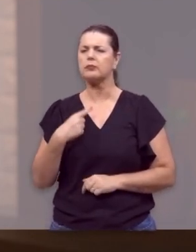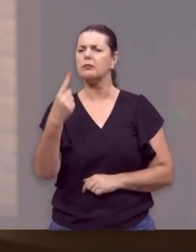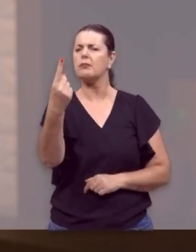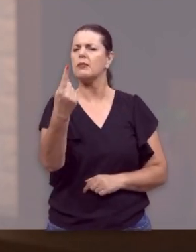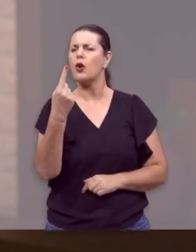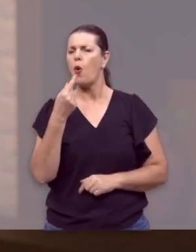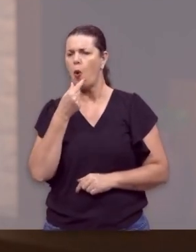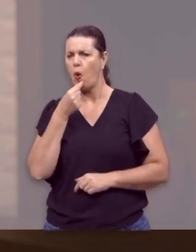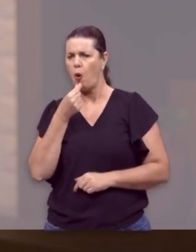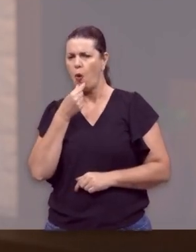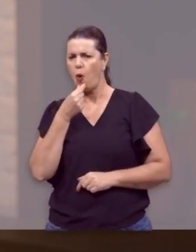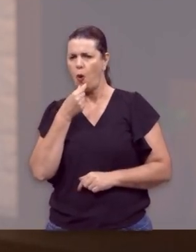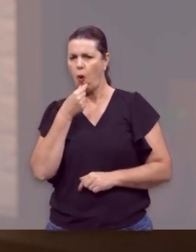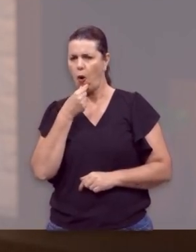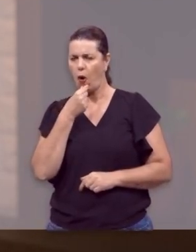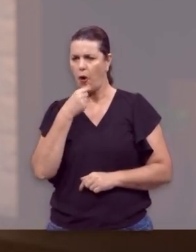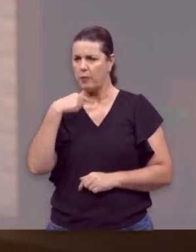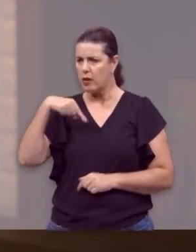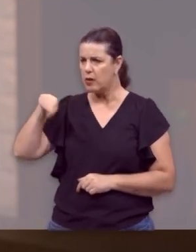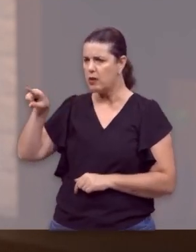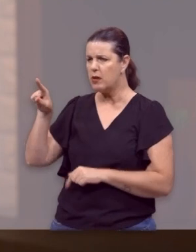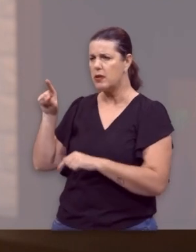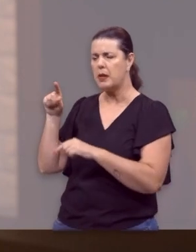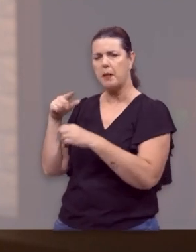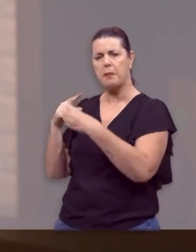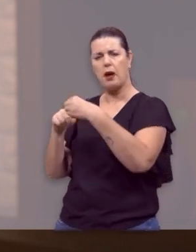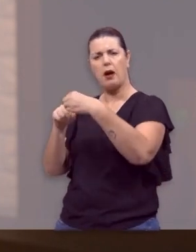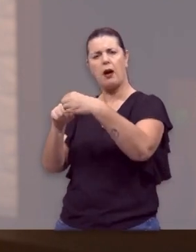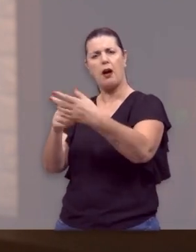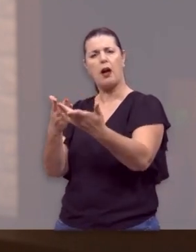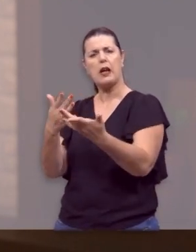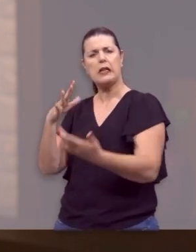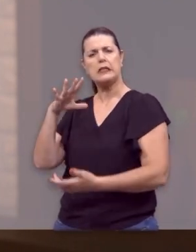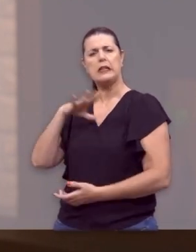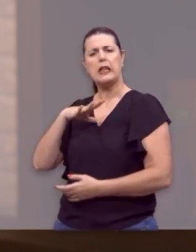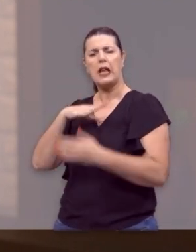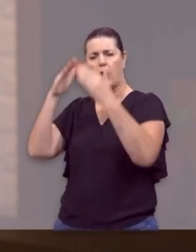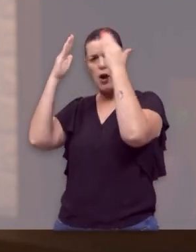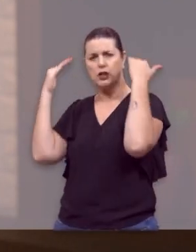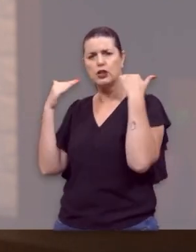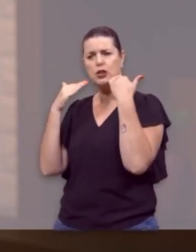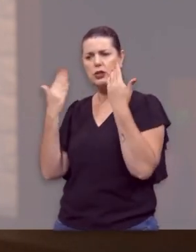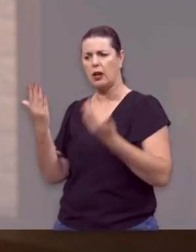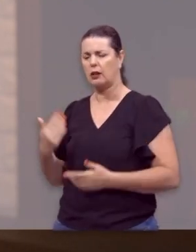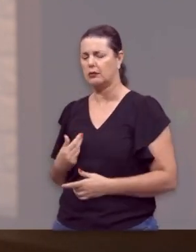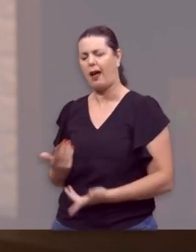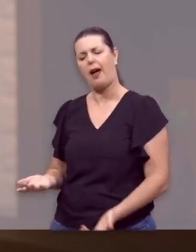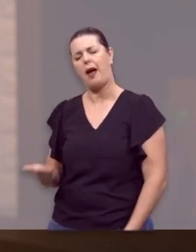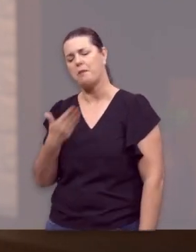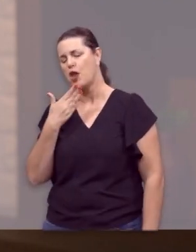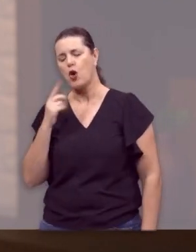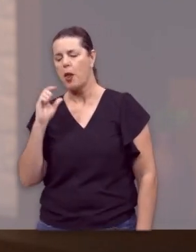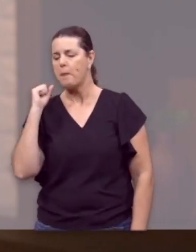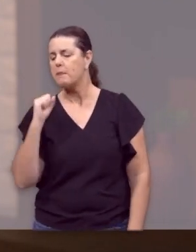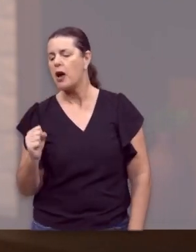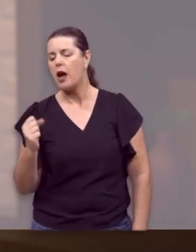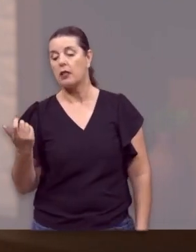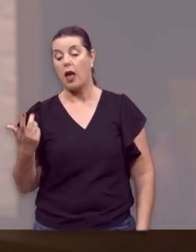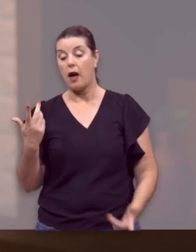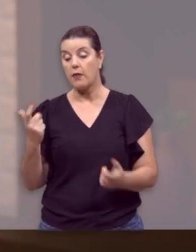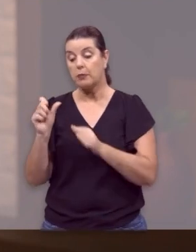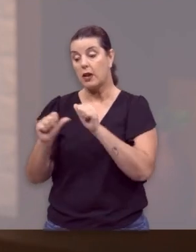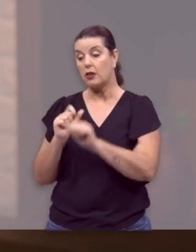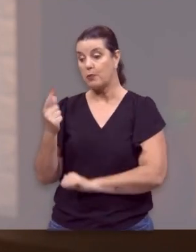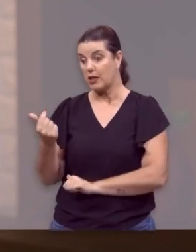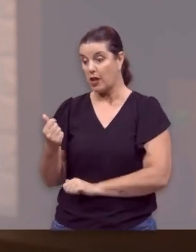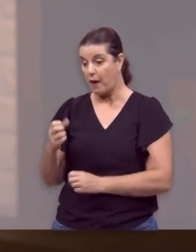caravana de midianitas rumo ao Egito, o Judá pensou, não compensa matar o nosso irmão. Vamos fazer dinheiro com